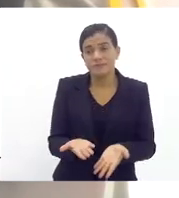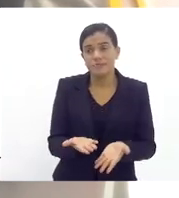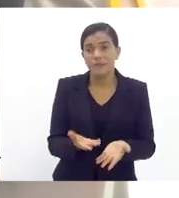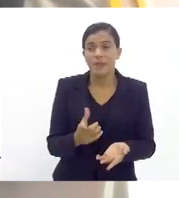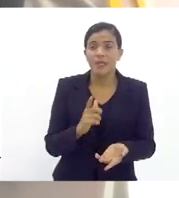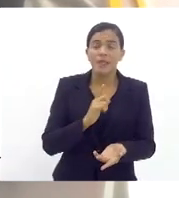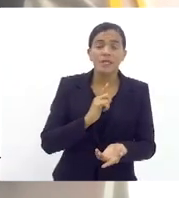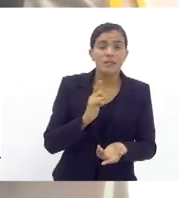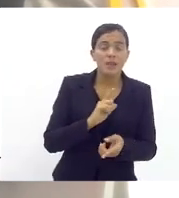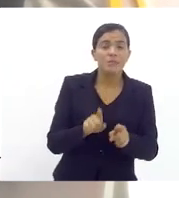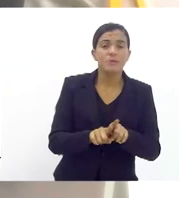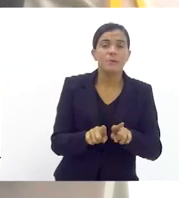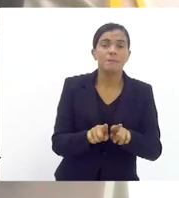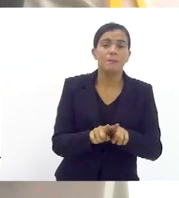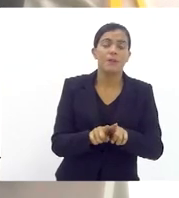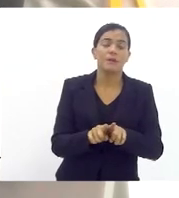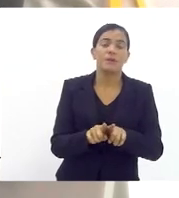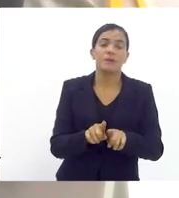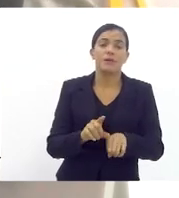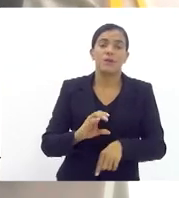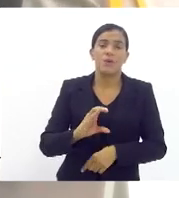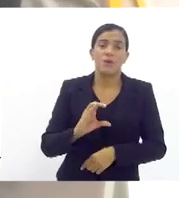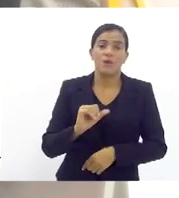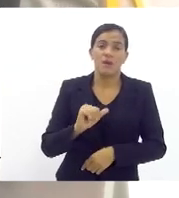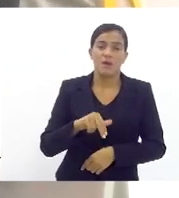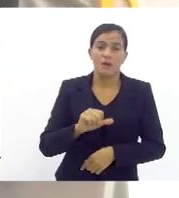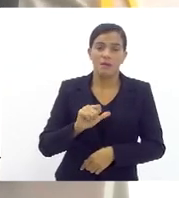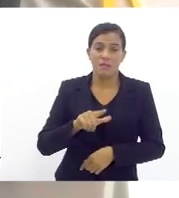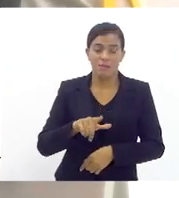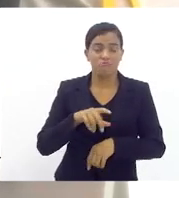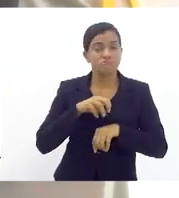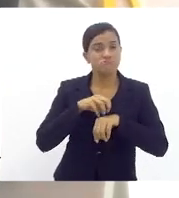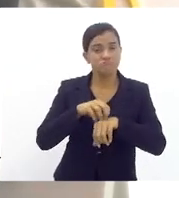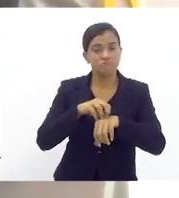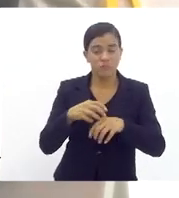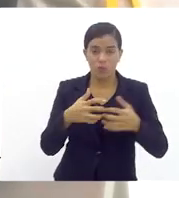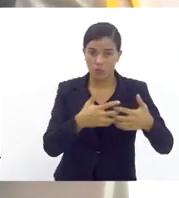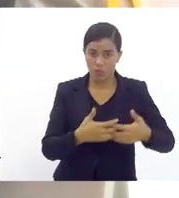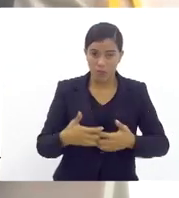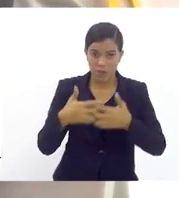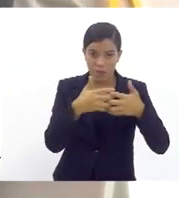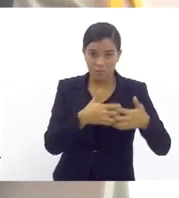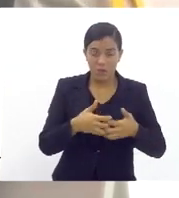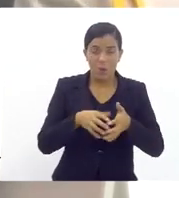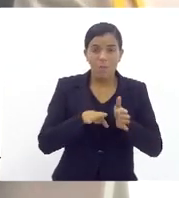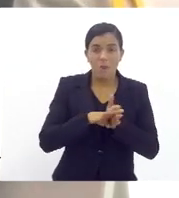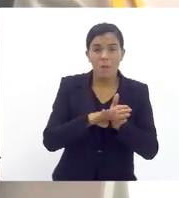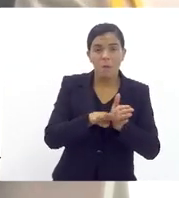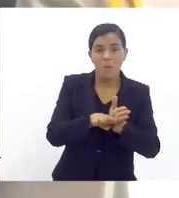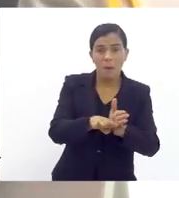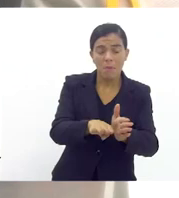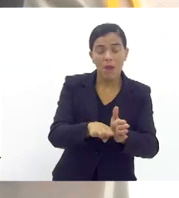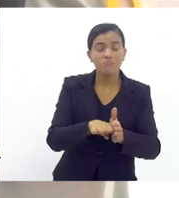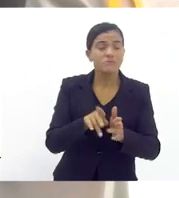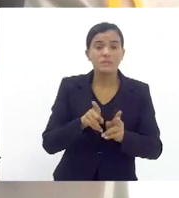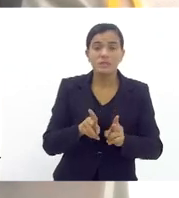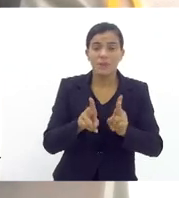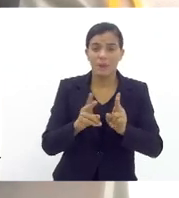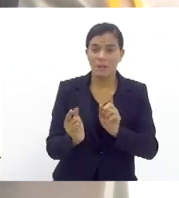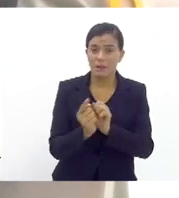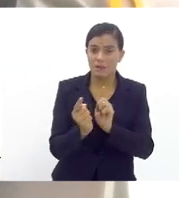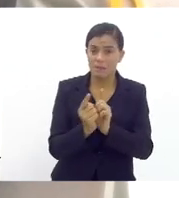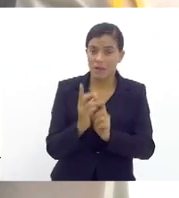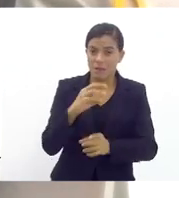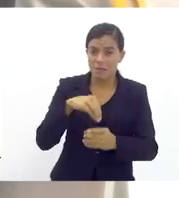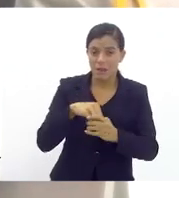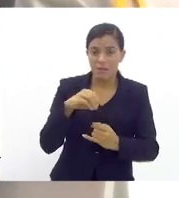Temos um canal com a justiça itinerante do Tribunal de Justiça. Hoje, a grande parte dessa demanda é feita dentro